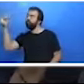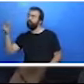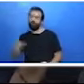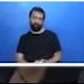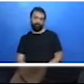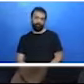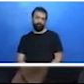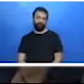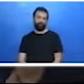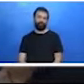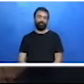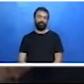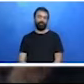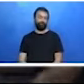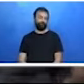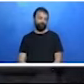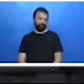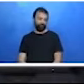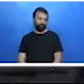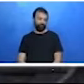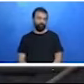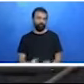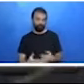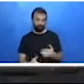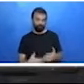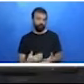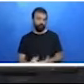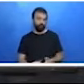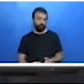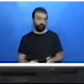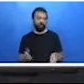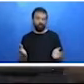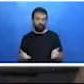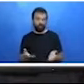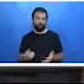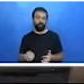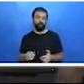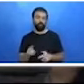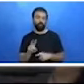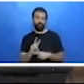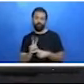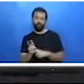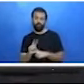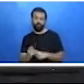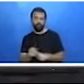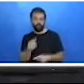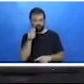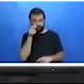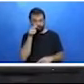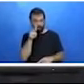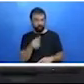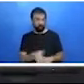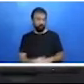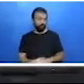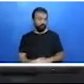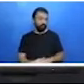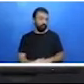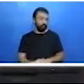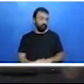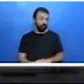Farão, ok? Continuando aqui agora, nós vamos assistir ao vídeo e o episódio de hoje é